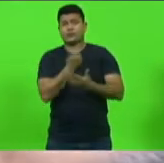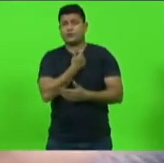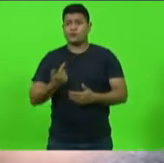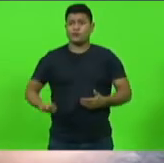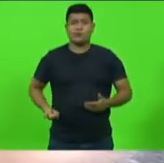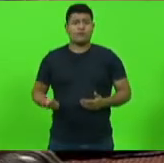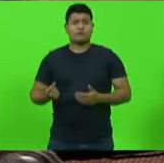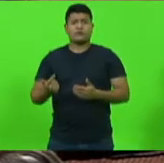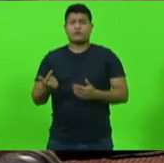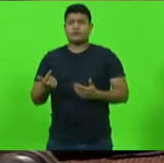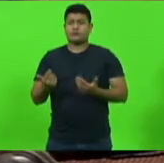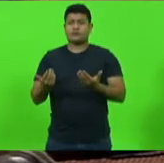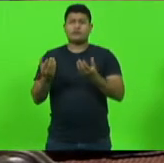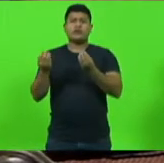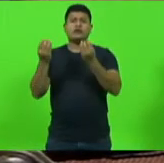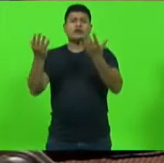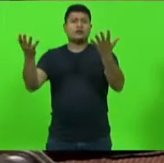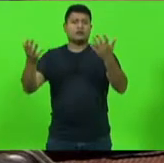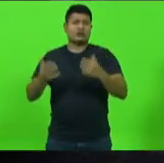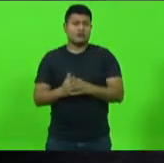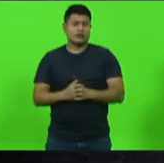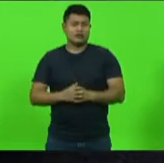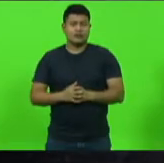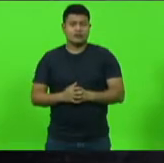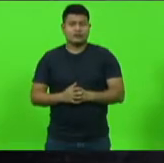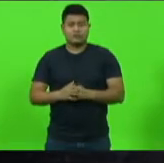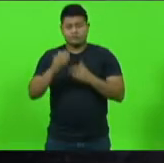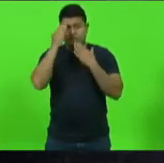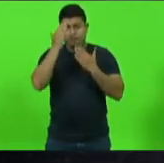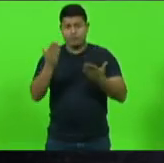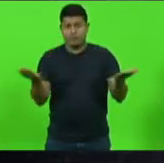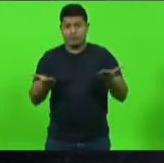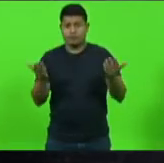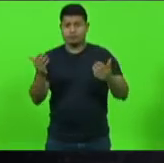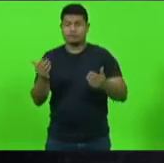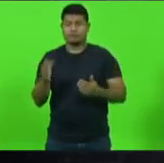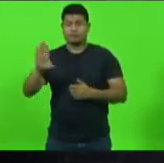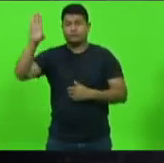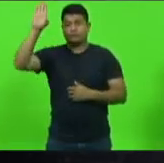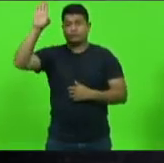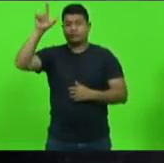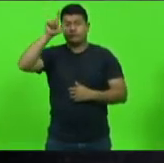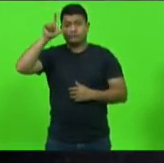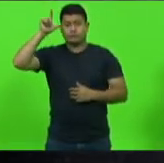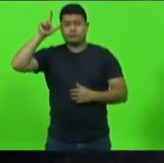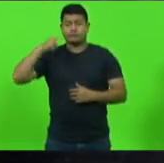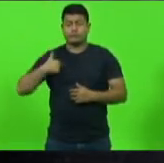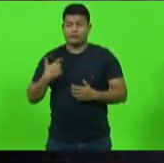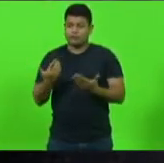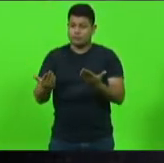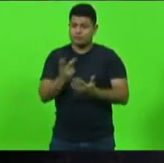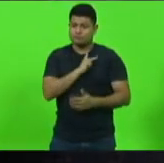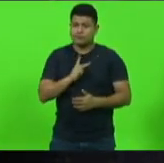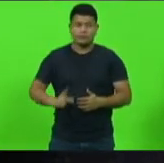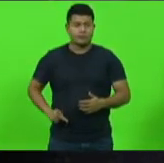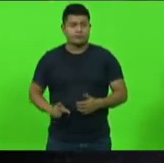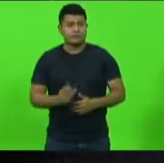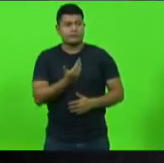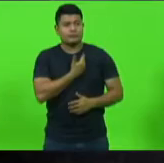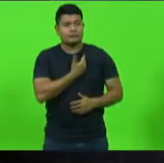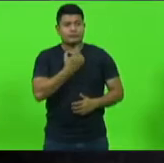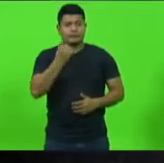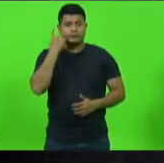Obrigado. Deputado Laércio. Senhor presidente, colegas deputados, eu